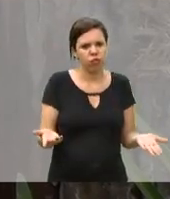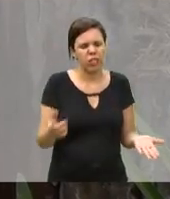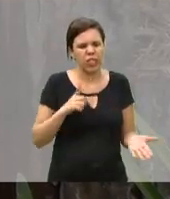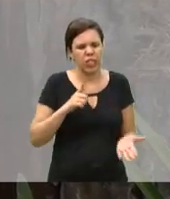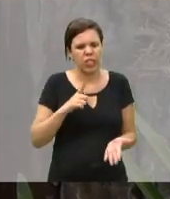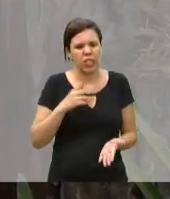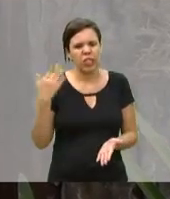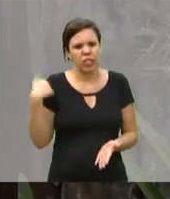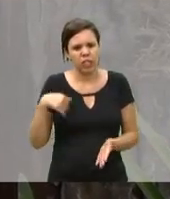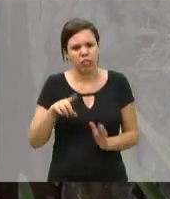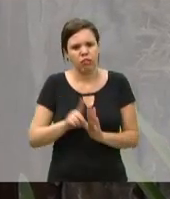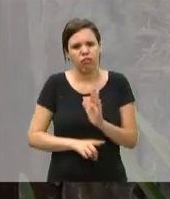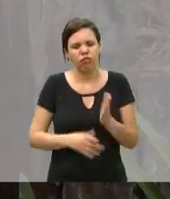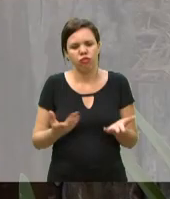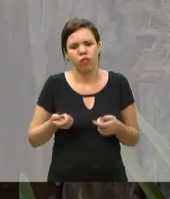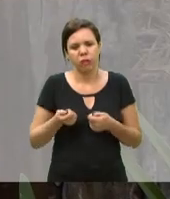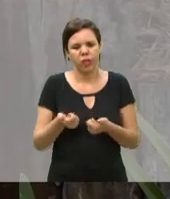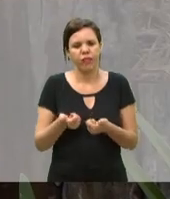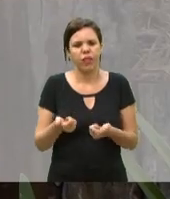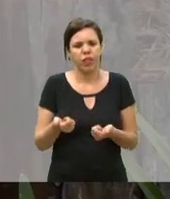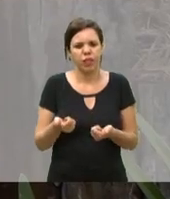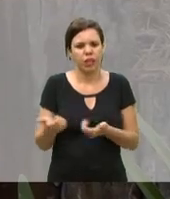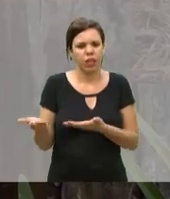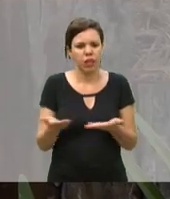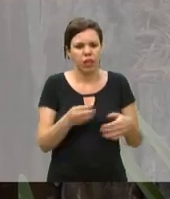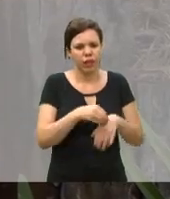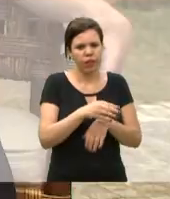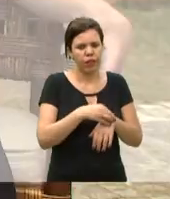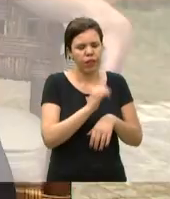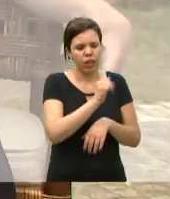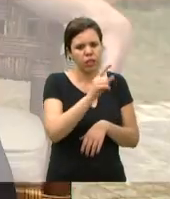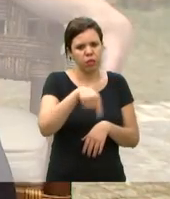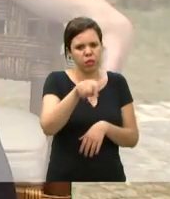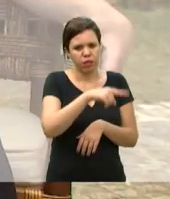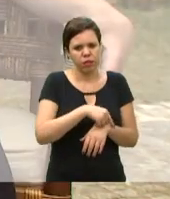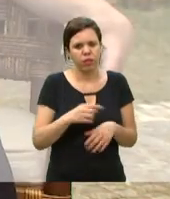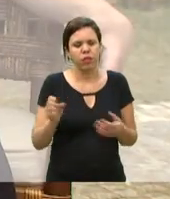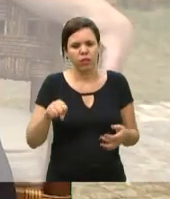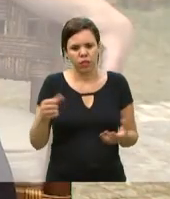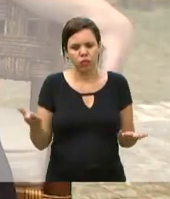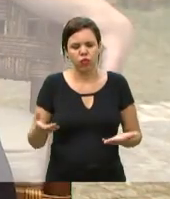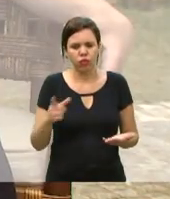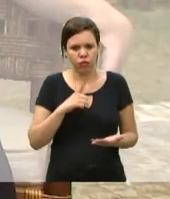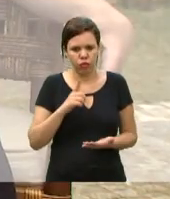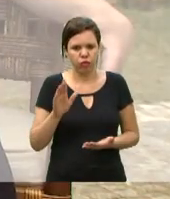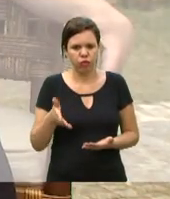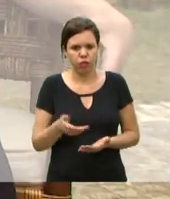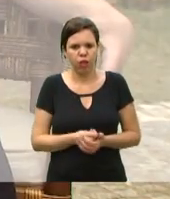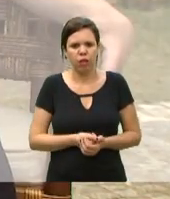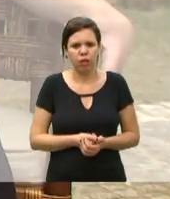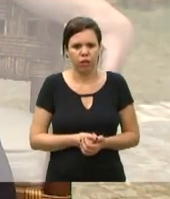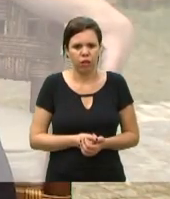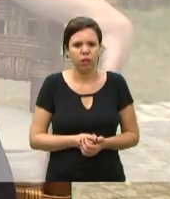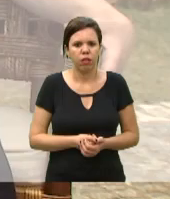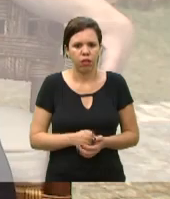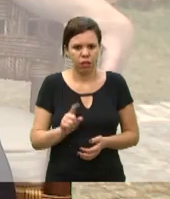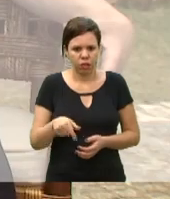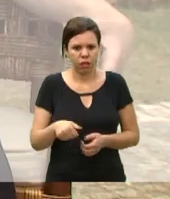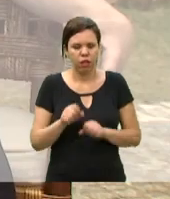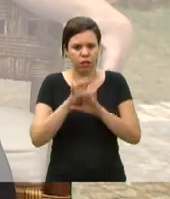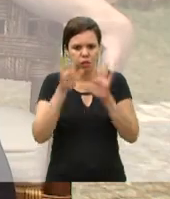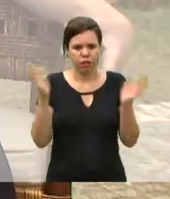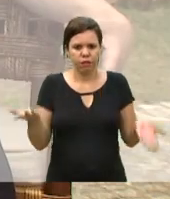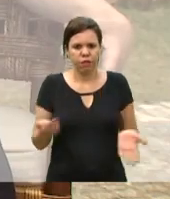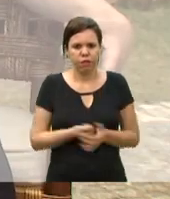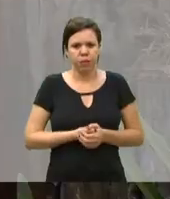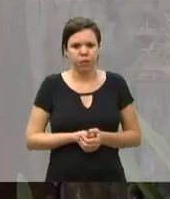teriam, que têm direitos, dos benefícios, eles trazem isso também para você? Trazem, hoje já trazem. Uhum. Hoje já tem essa